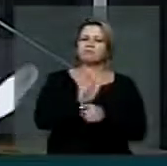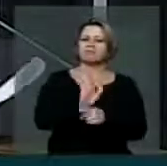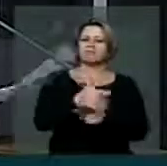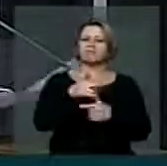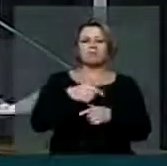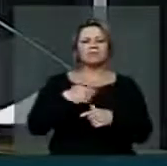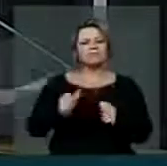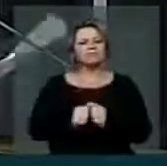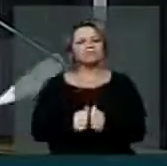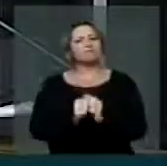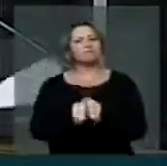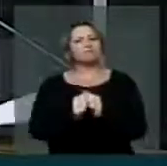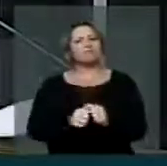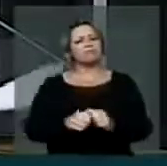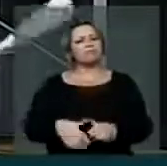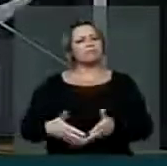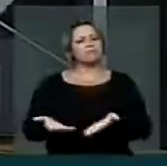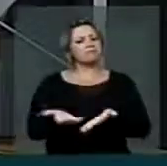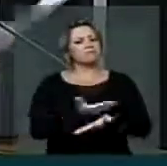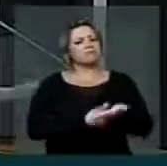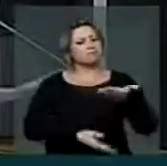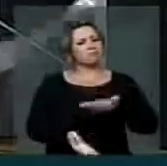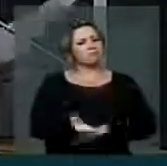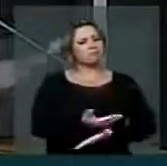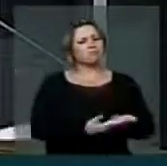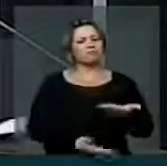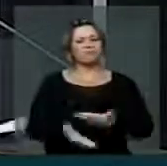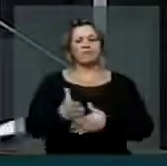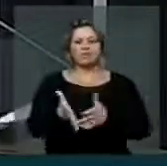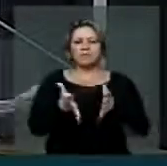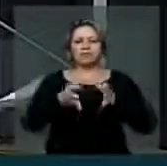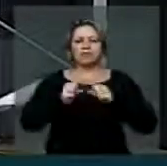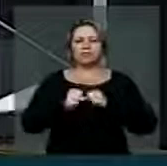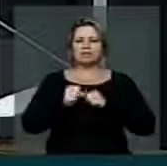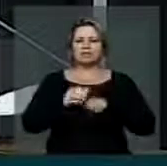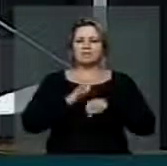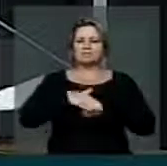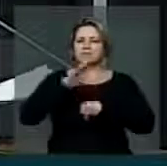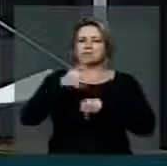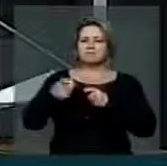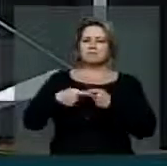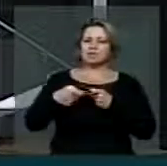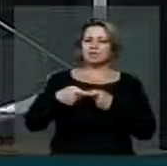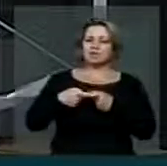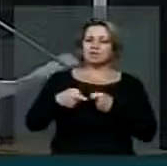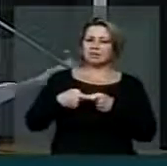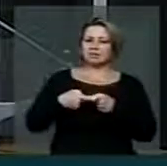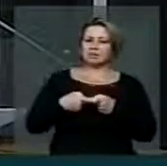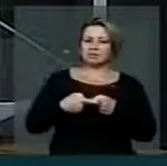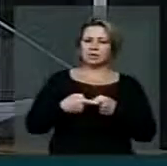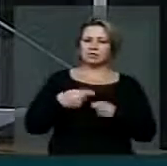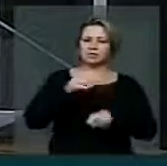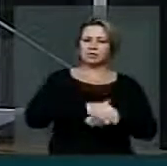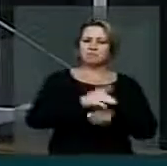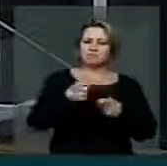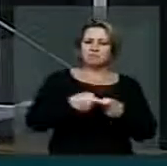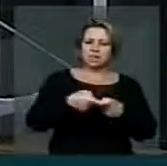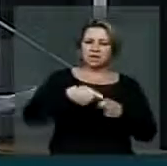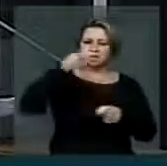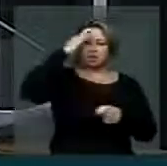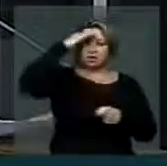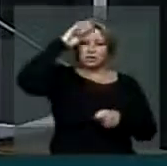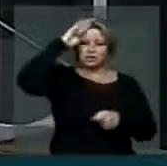as dificuldades entre os seus, receber médicos, sobretudo médicos cubanos, com